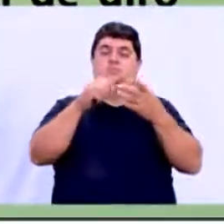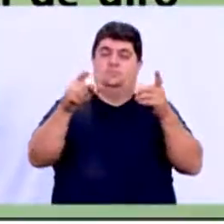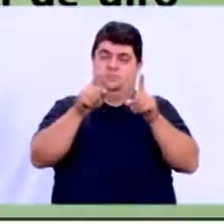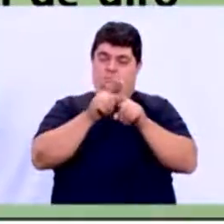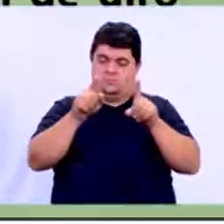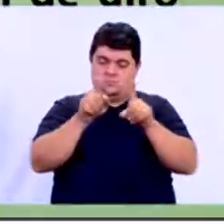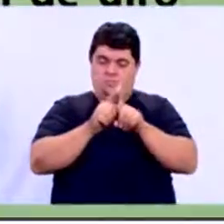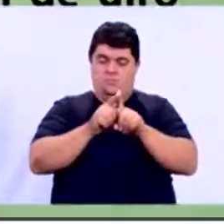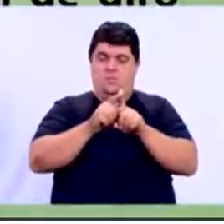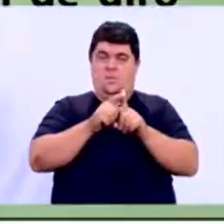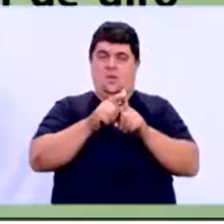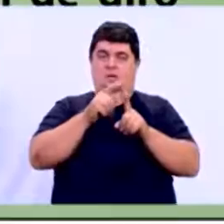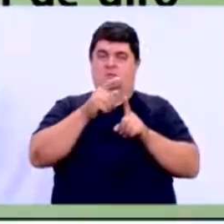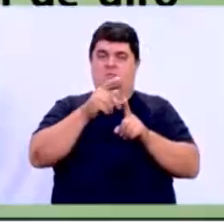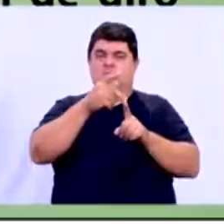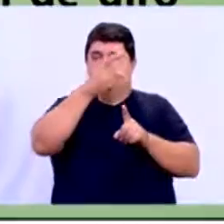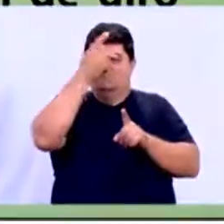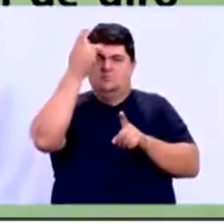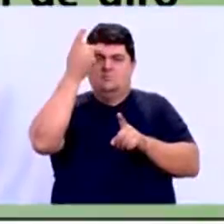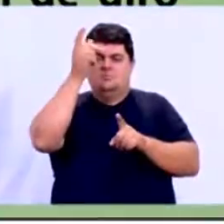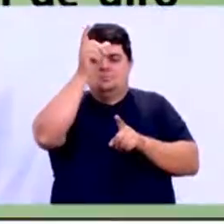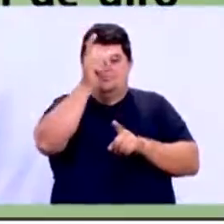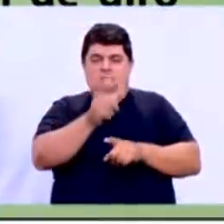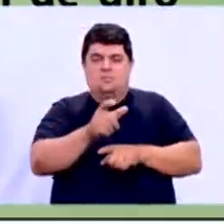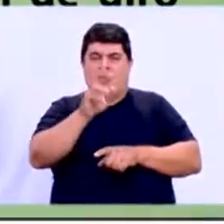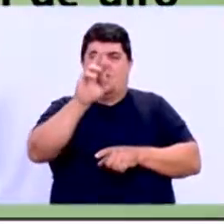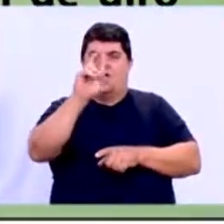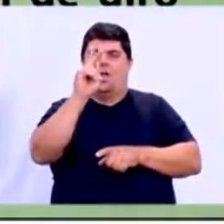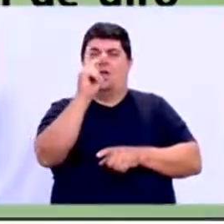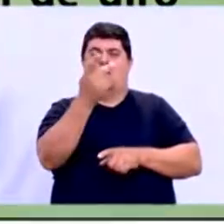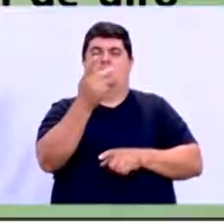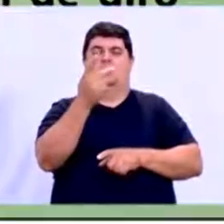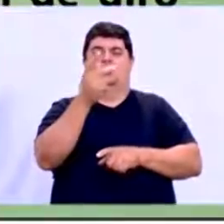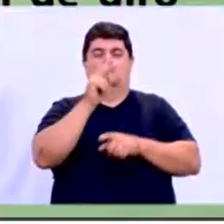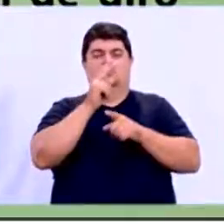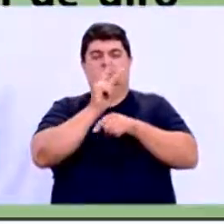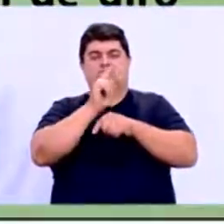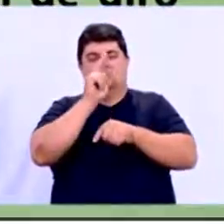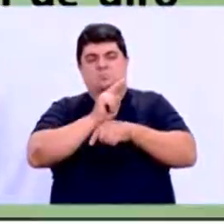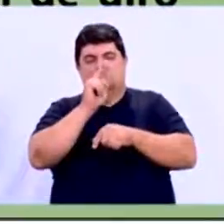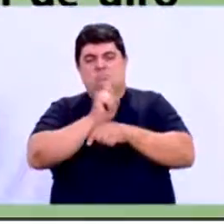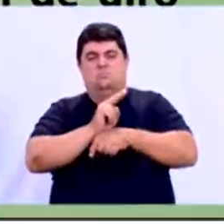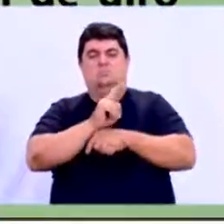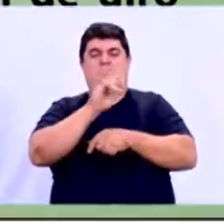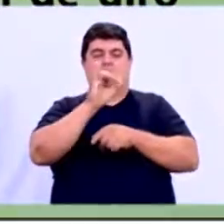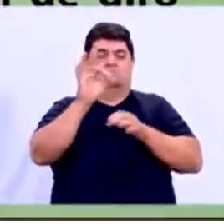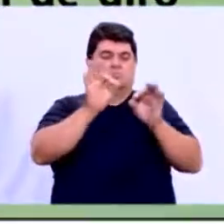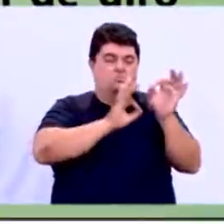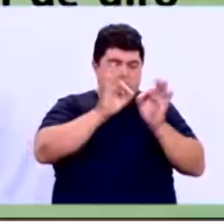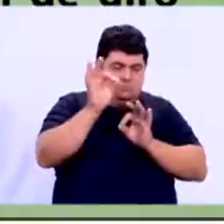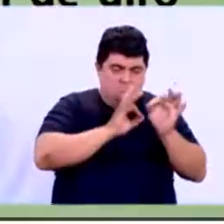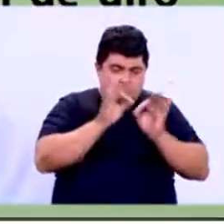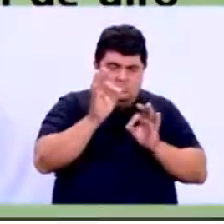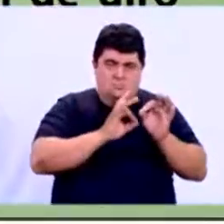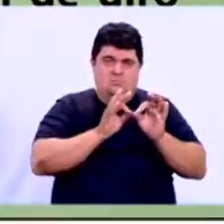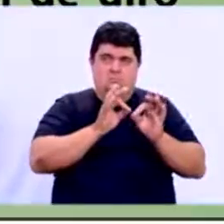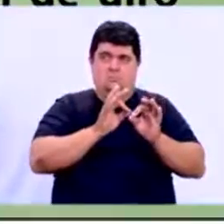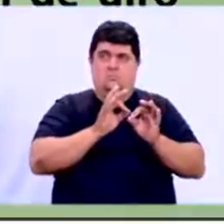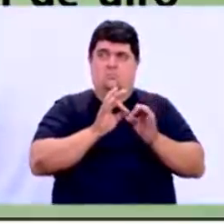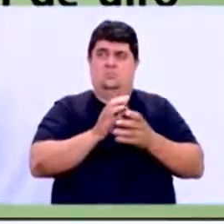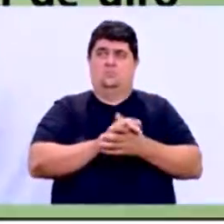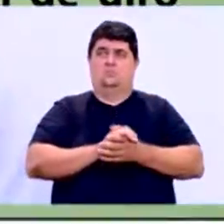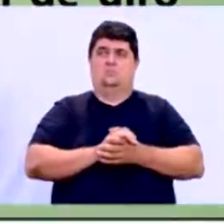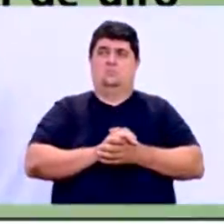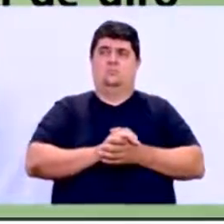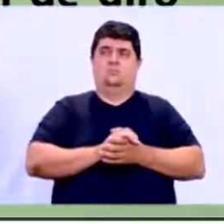pessoas. É uma ferramenta, então, que contribui também para a gestão de pessoas. Por quê? Porque aqui você